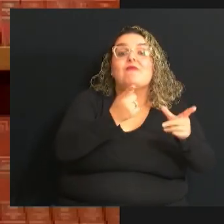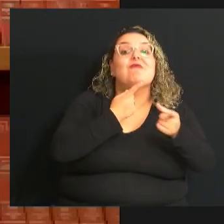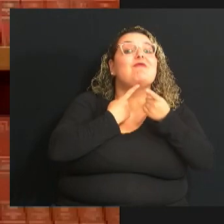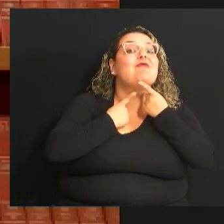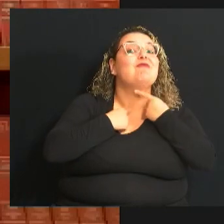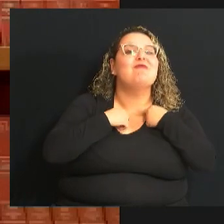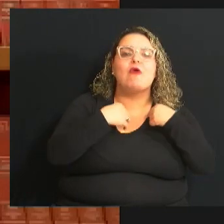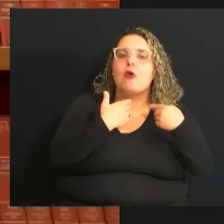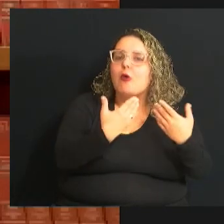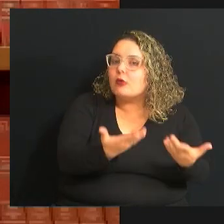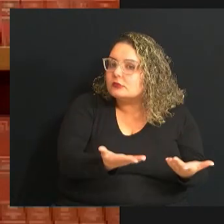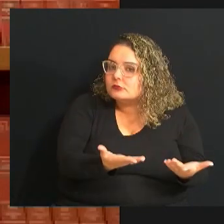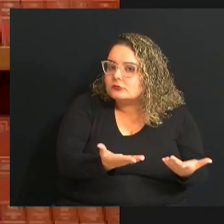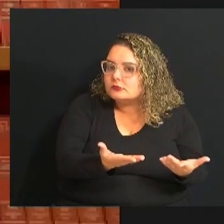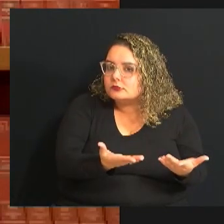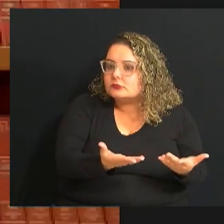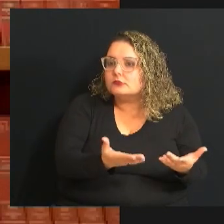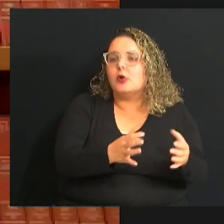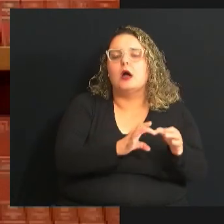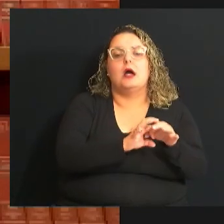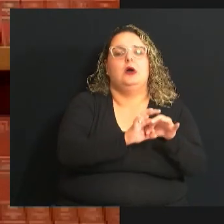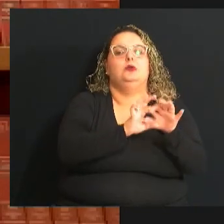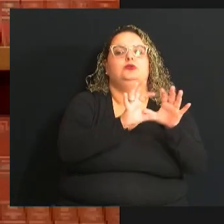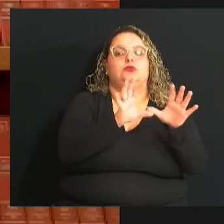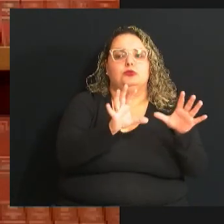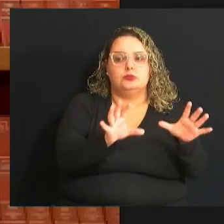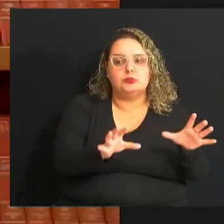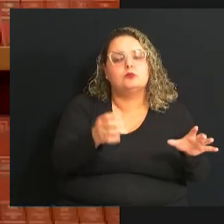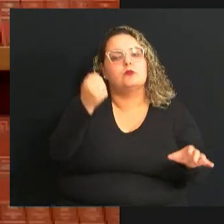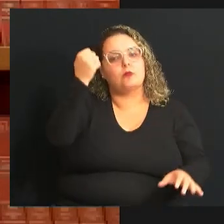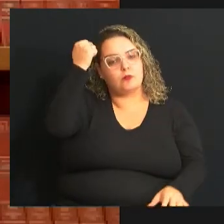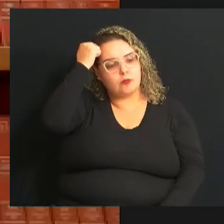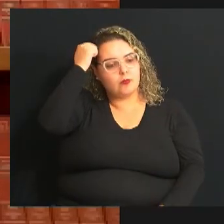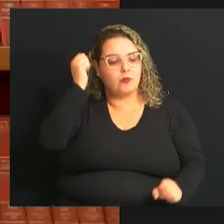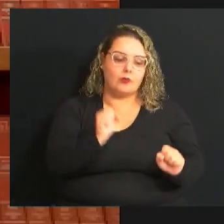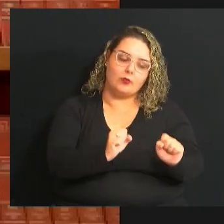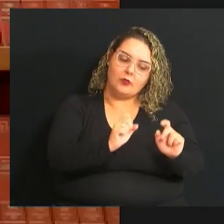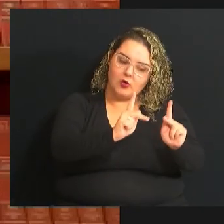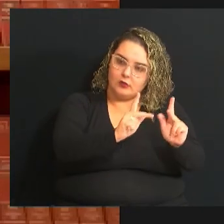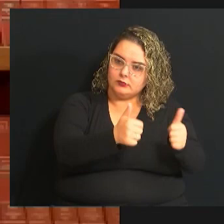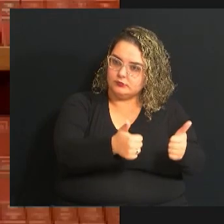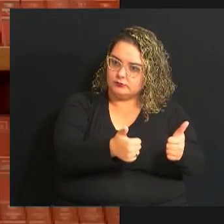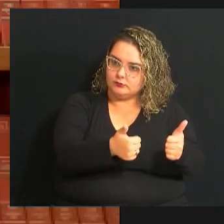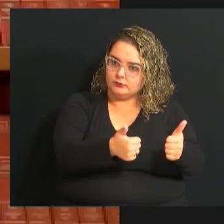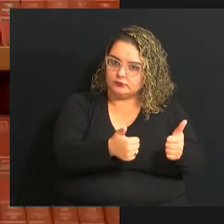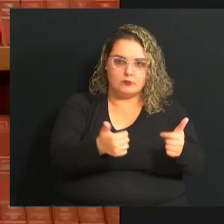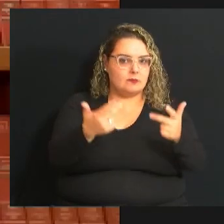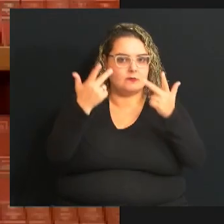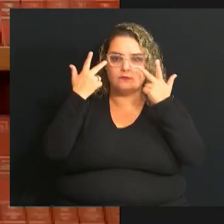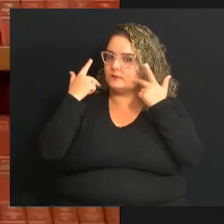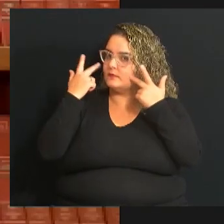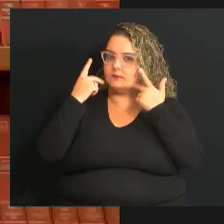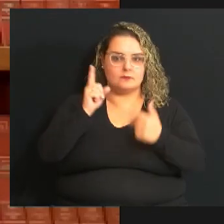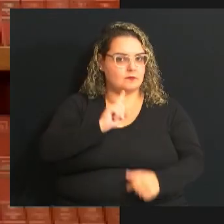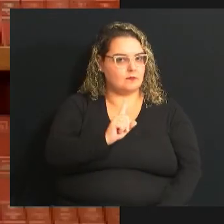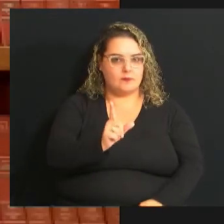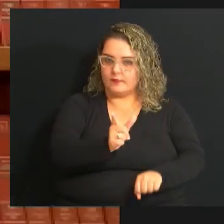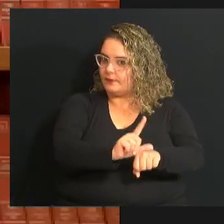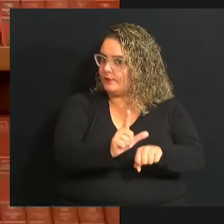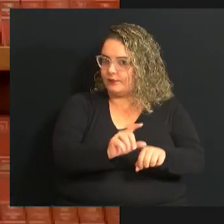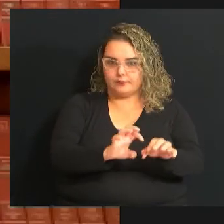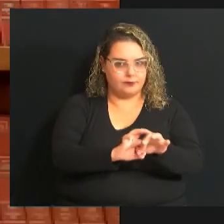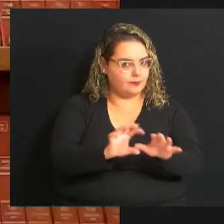dessas promoções, né? Vamos falar aí dos números. Você até já citou um pouquinho na sua introdução aí, que às vezes o produto